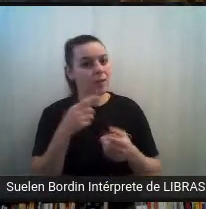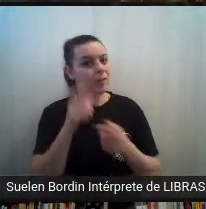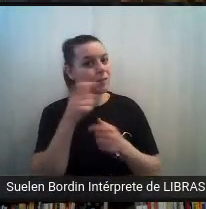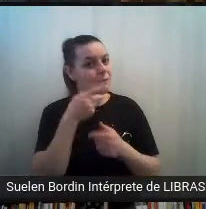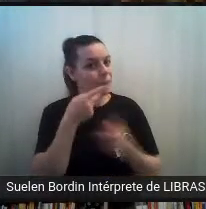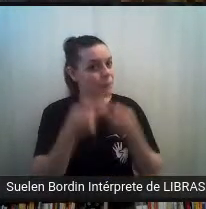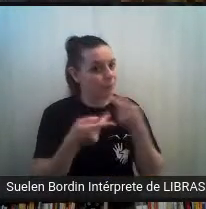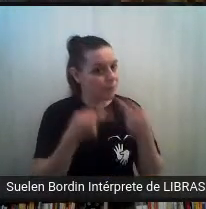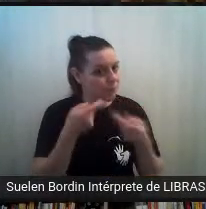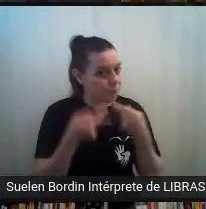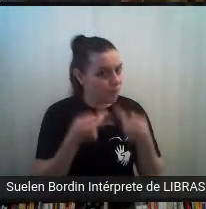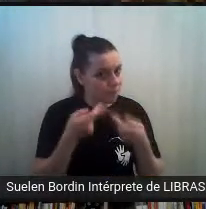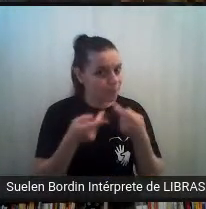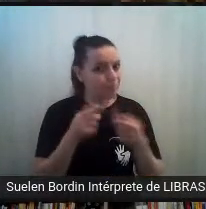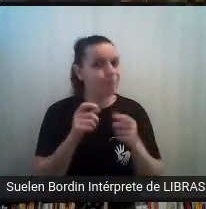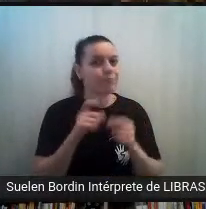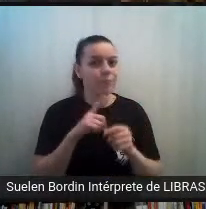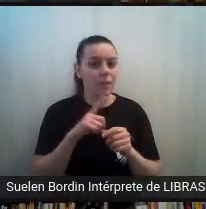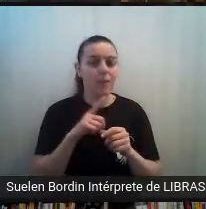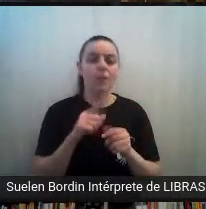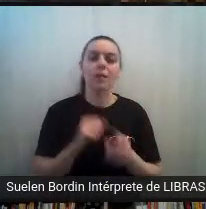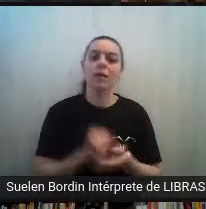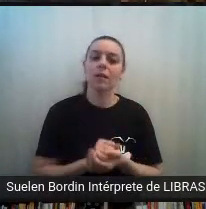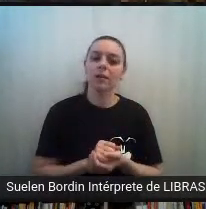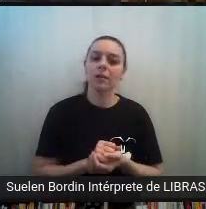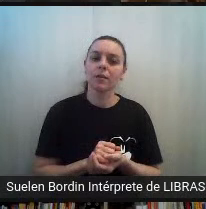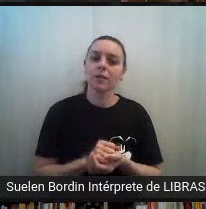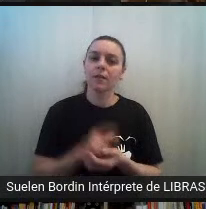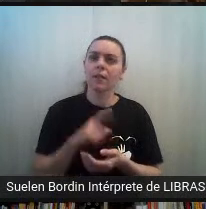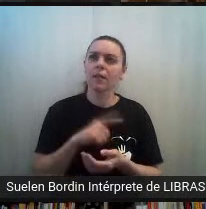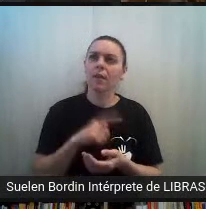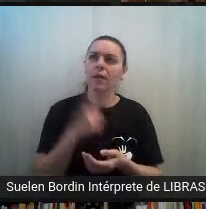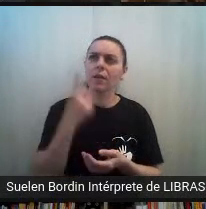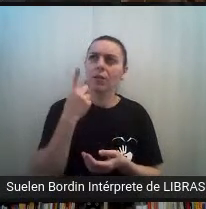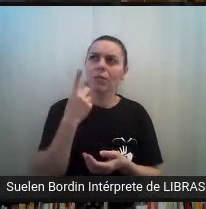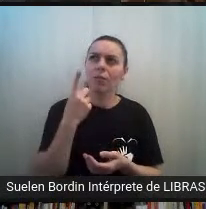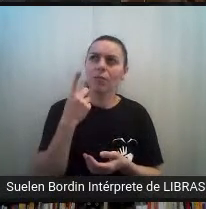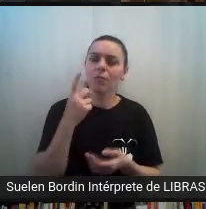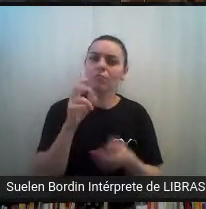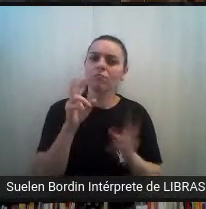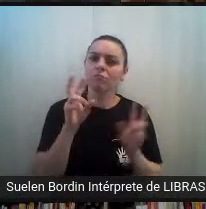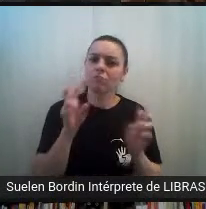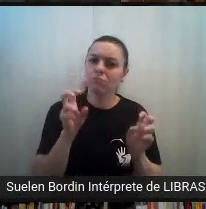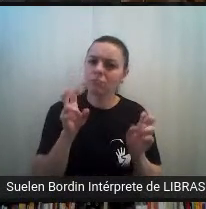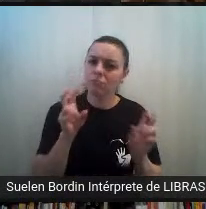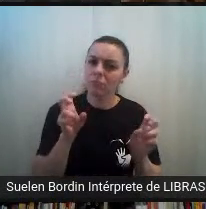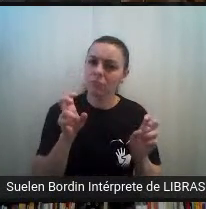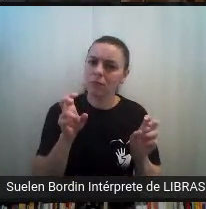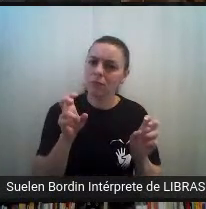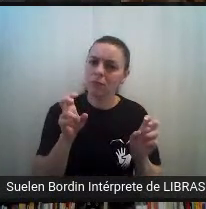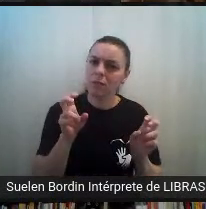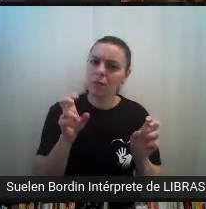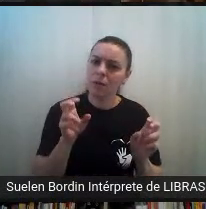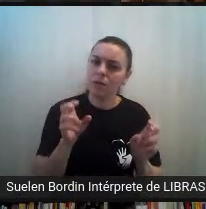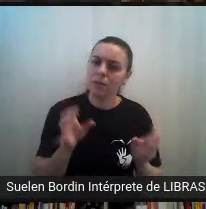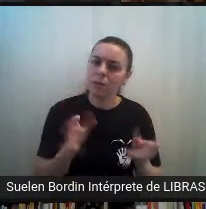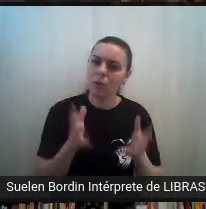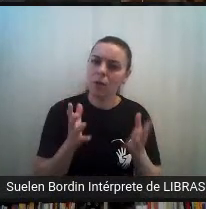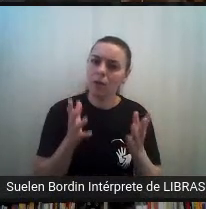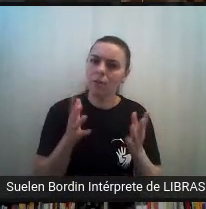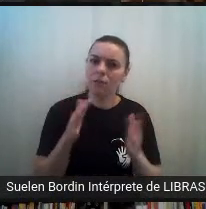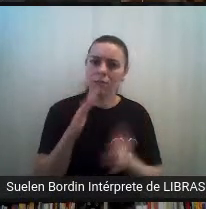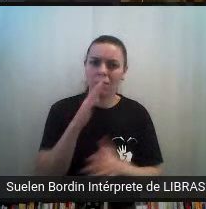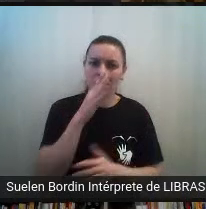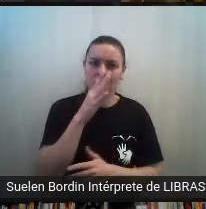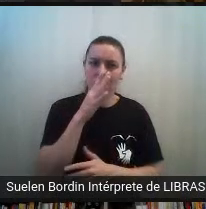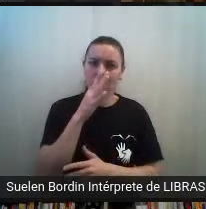isso. A gente já teve casos ali, acho que foi o caso mais, não diria que caso mais polêmico, mas foi o mais chocante que a gente teve